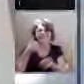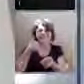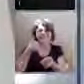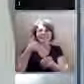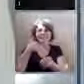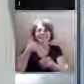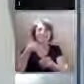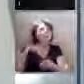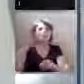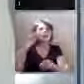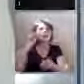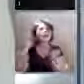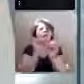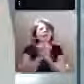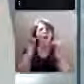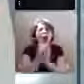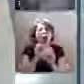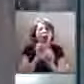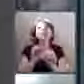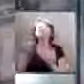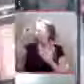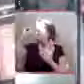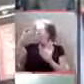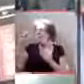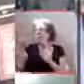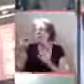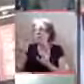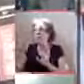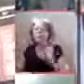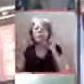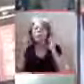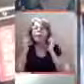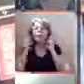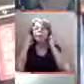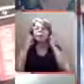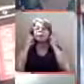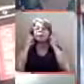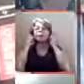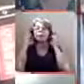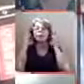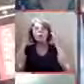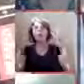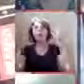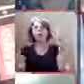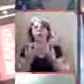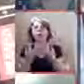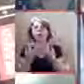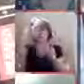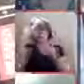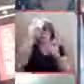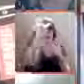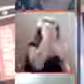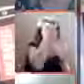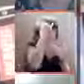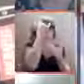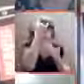Eu não estou te ouvindo. Sim, é que eu desliguei o microfone. Fiz assim. Obrigado, professor.